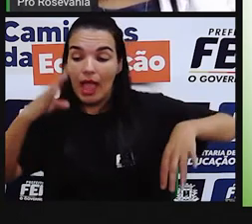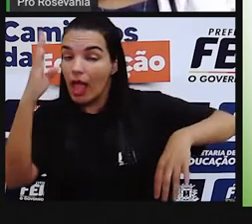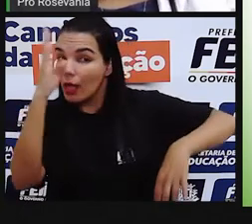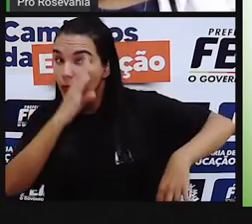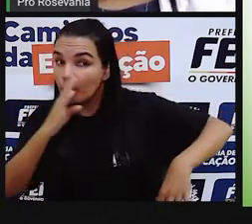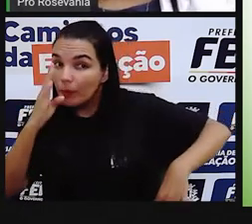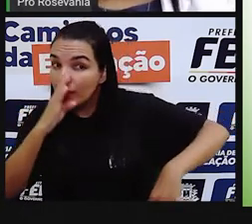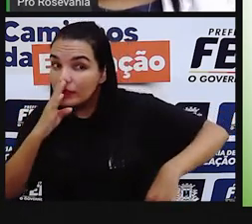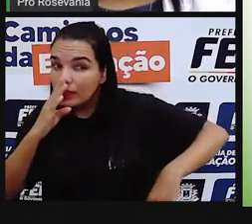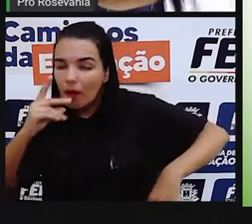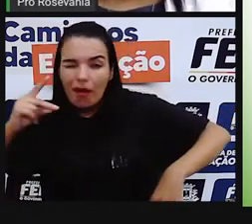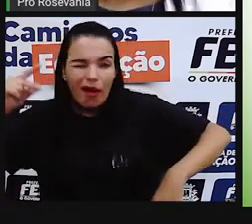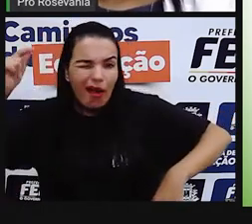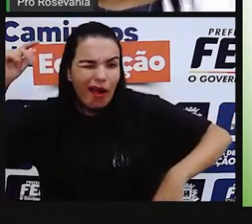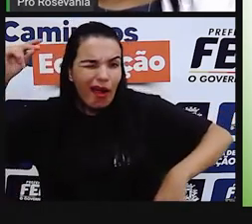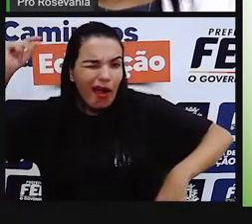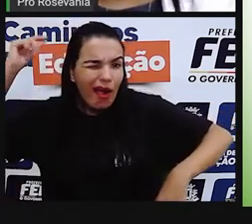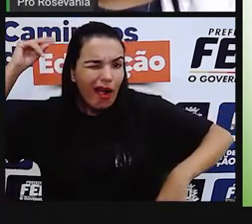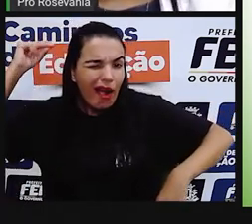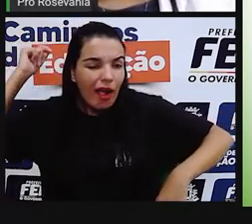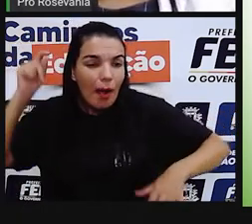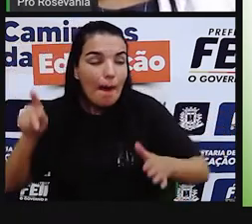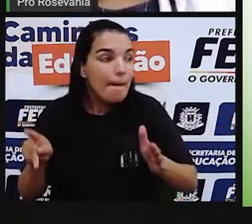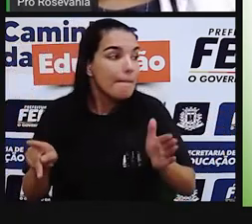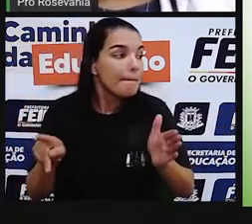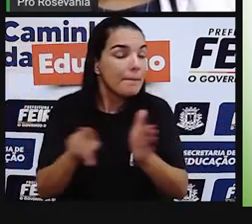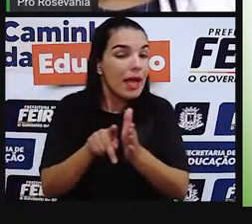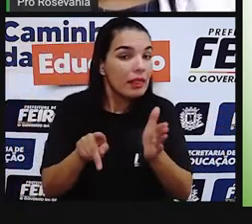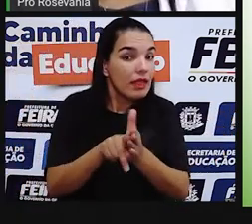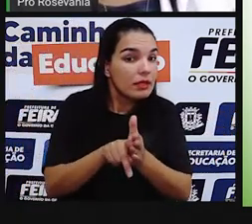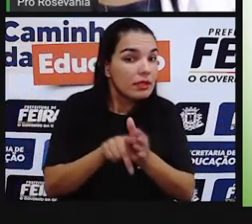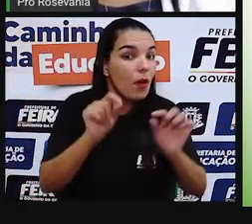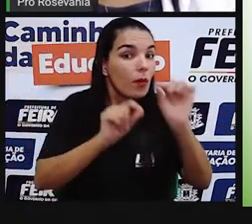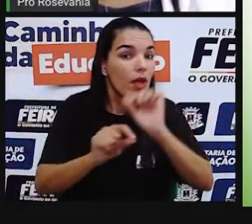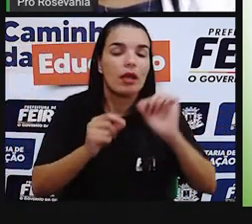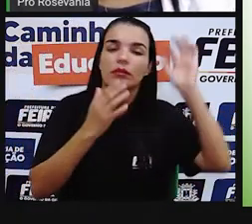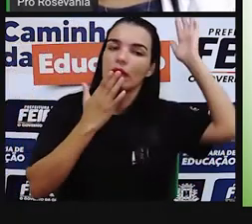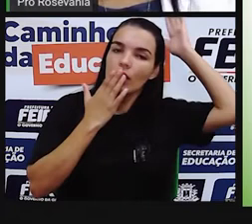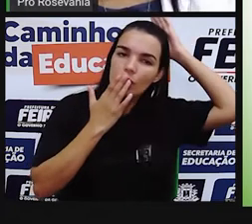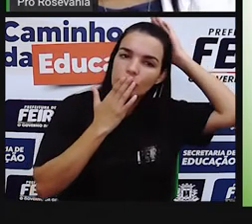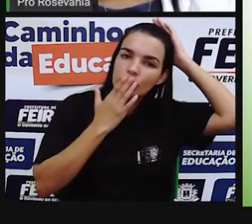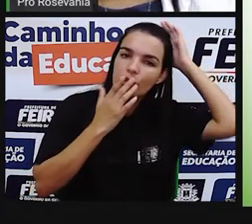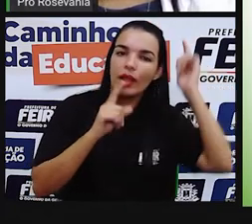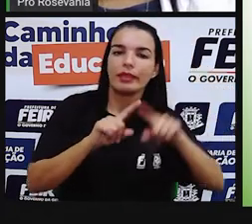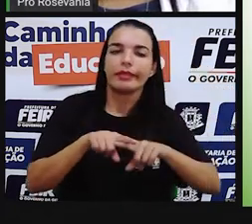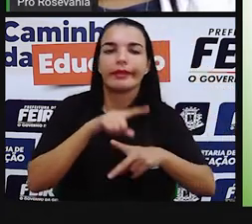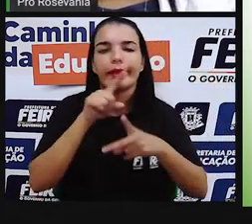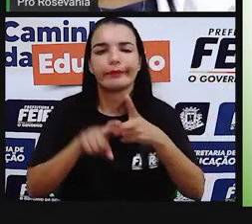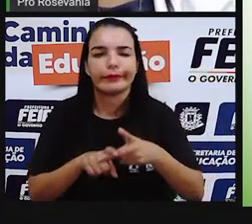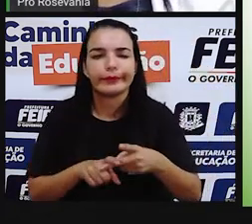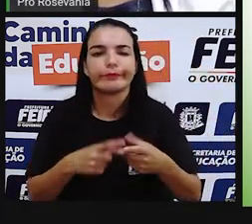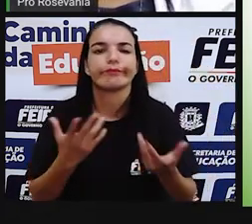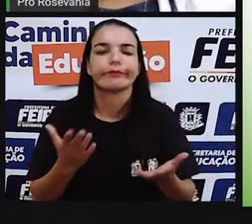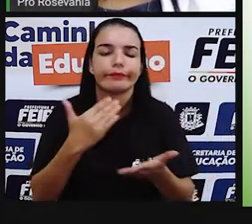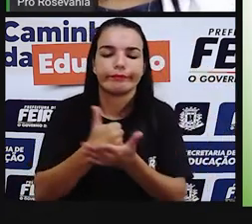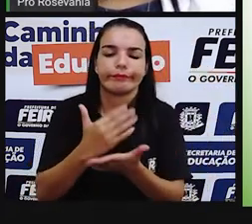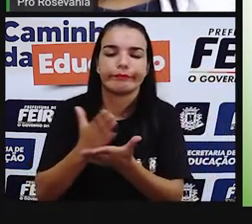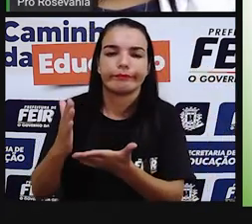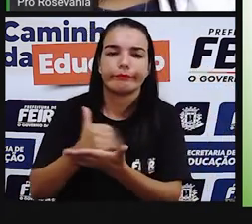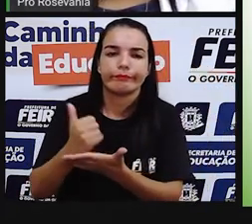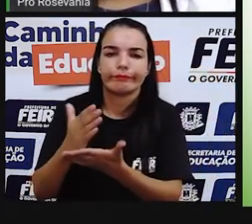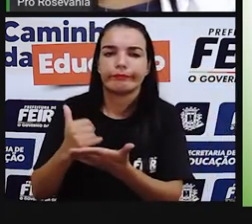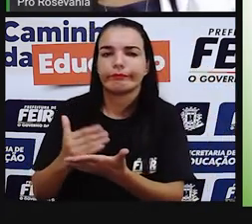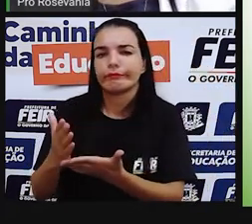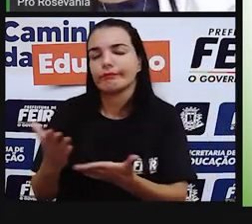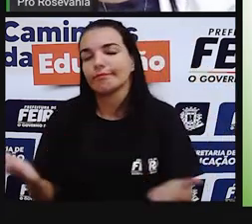povos indígenas, mas no processo de apropriação, né, dos colonizadores, infelizmente, eles ficaram com algumas áreas, como vocês observam aí